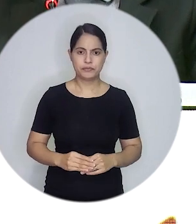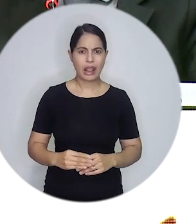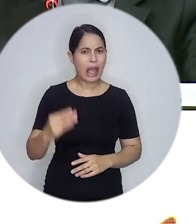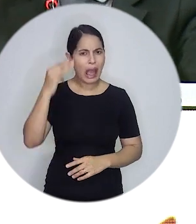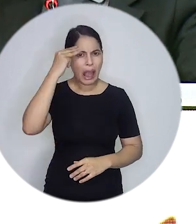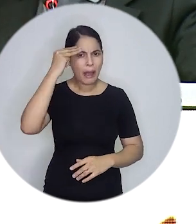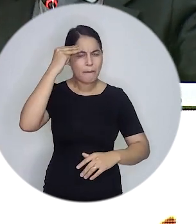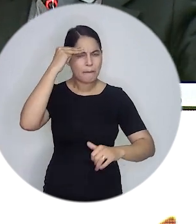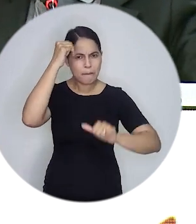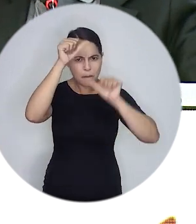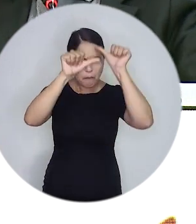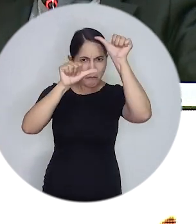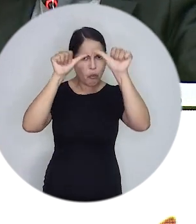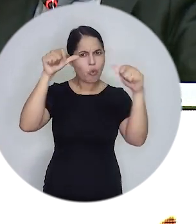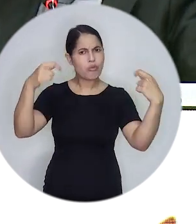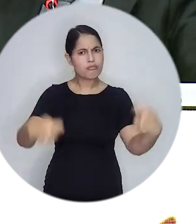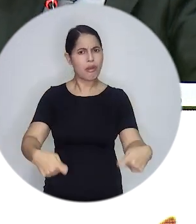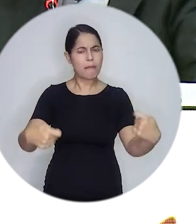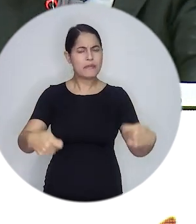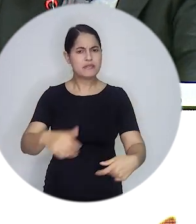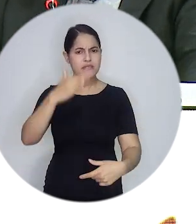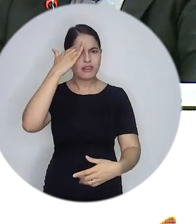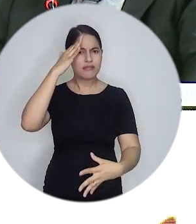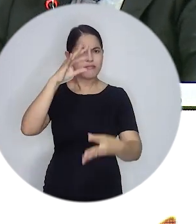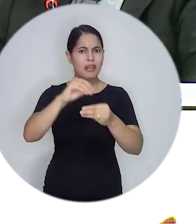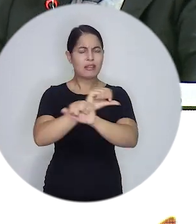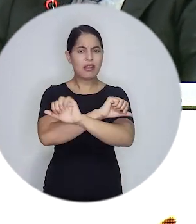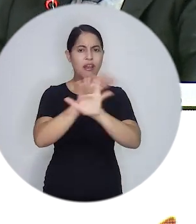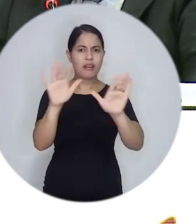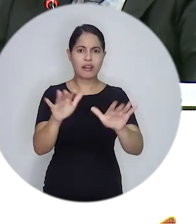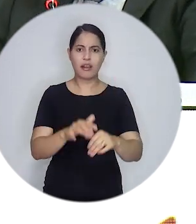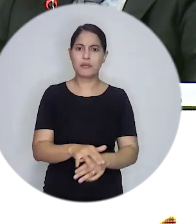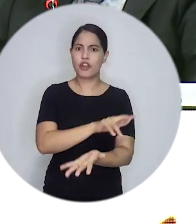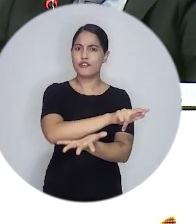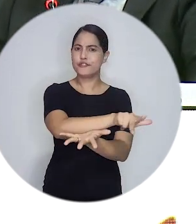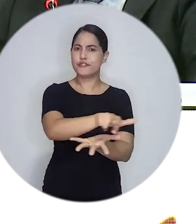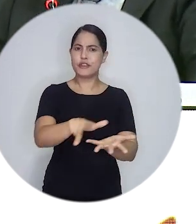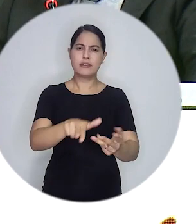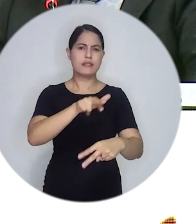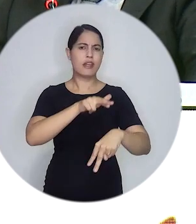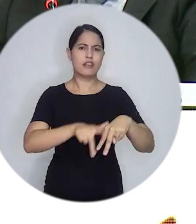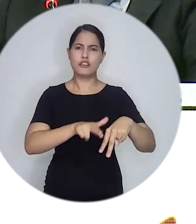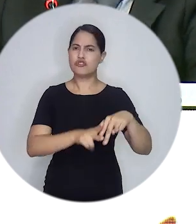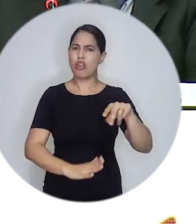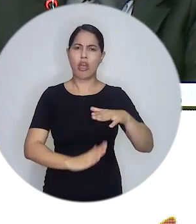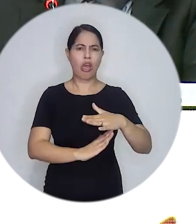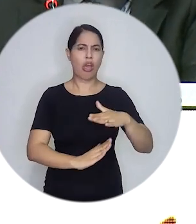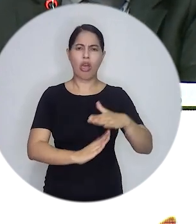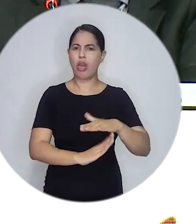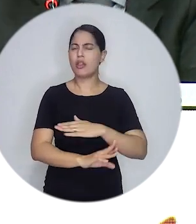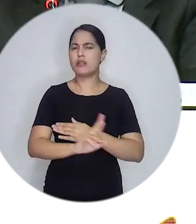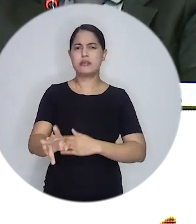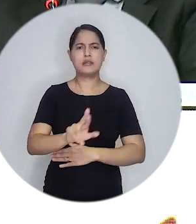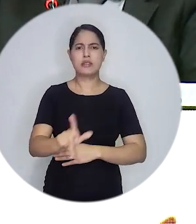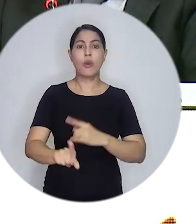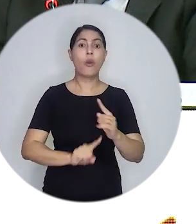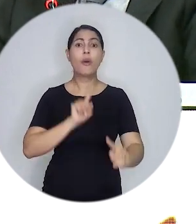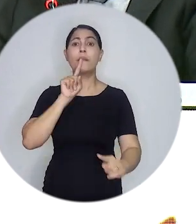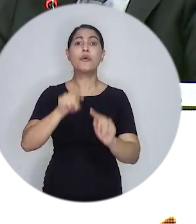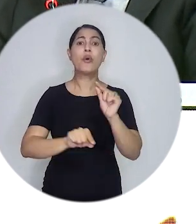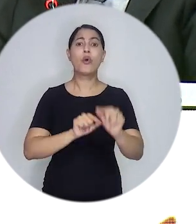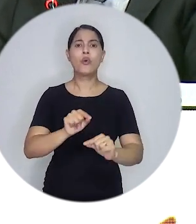elas precisam mudar e entender que diversidade e gênero não podem ser uma barreira, mas